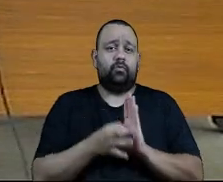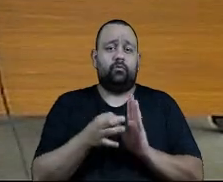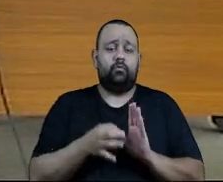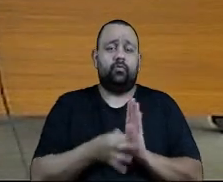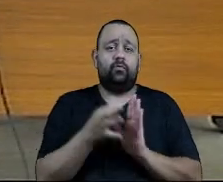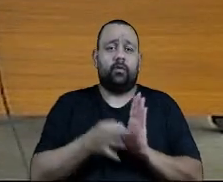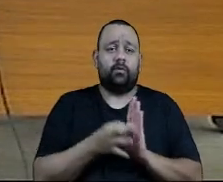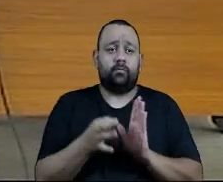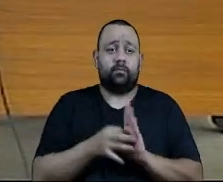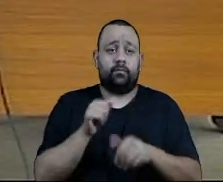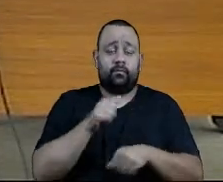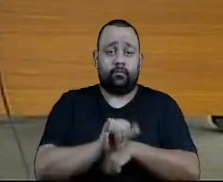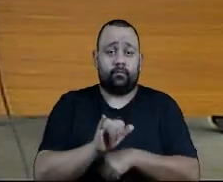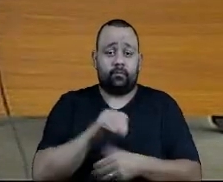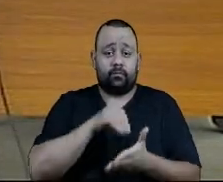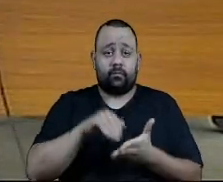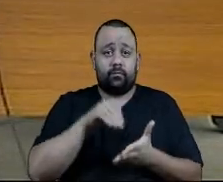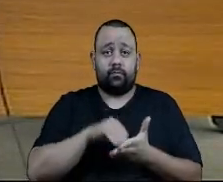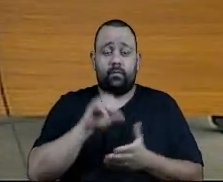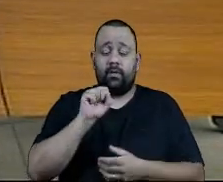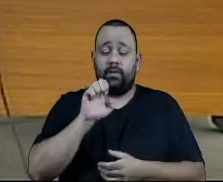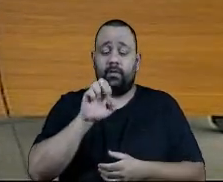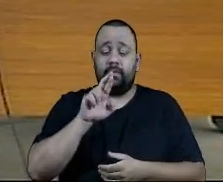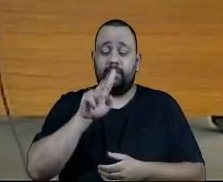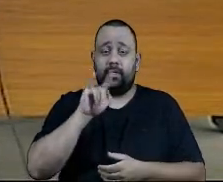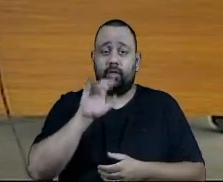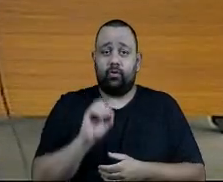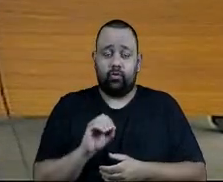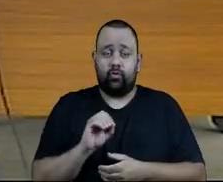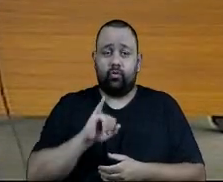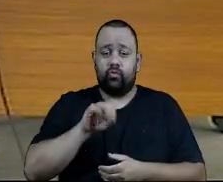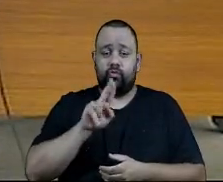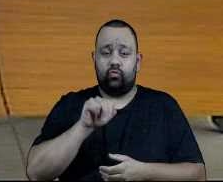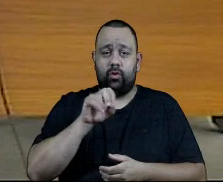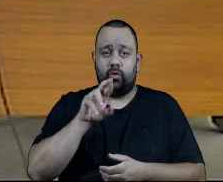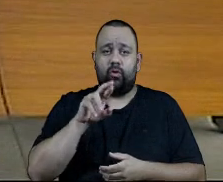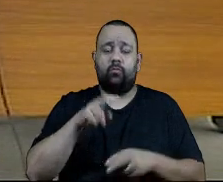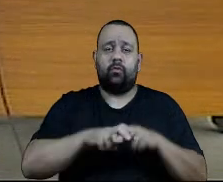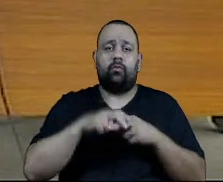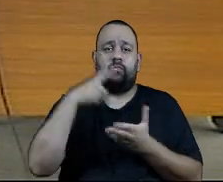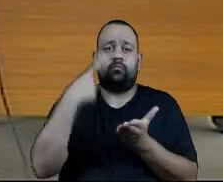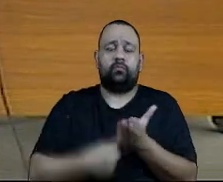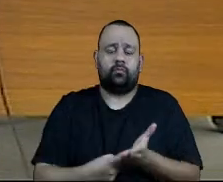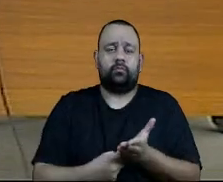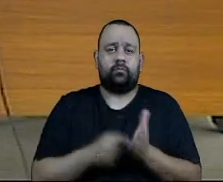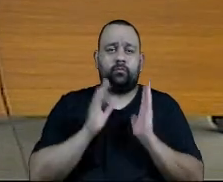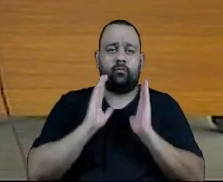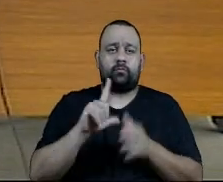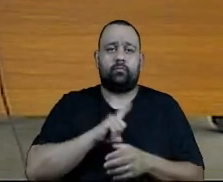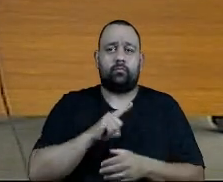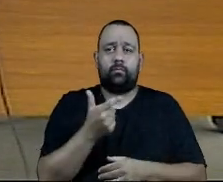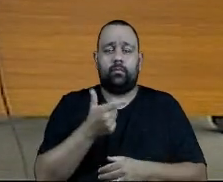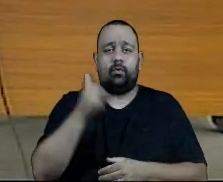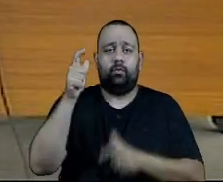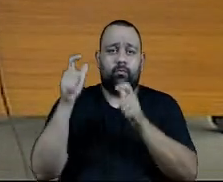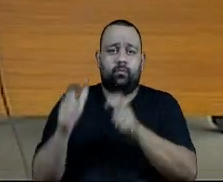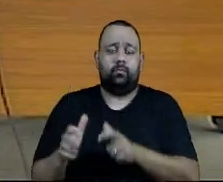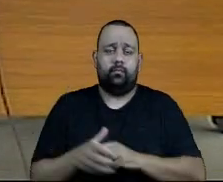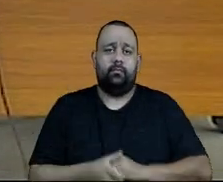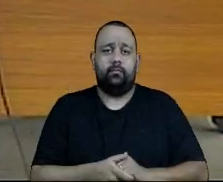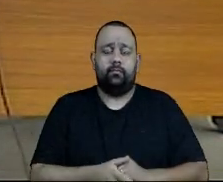E aproveito para justificar a ausência do secretário, do Sérgio José Fagundes Júnior, por compromissos